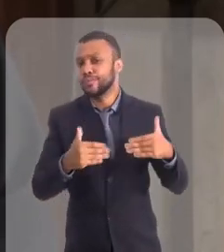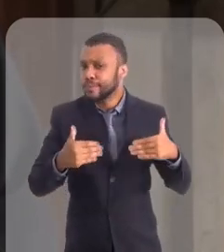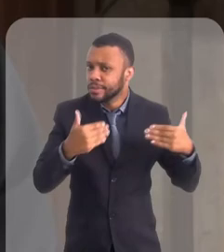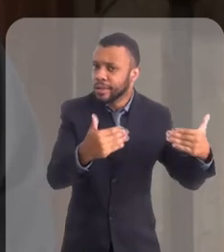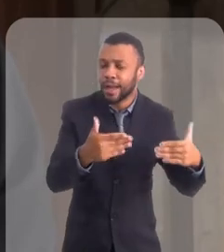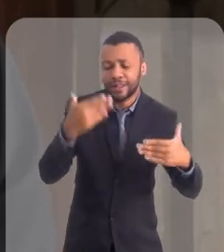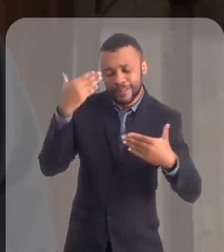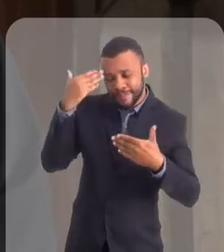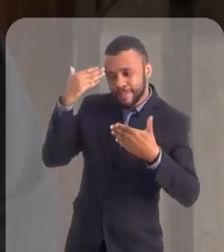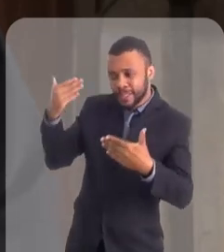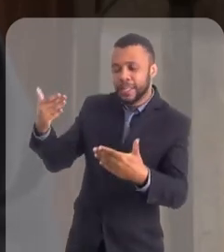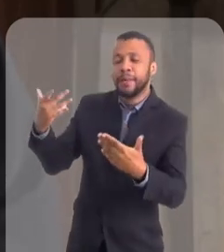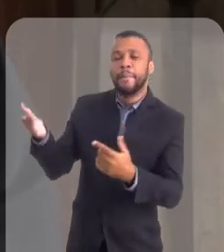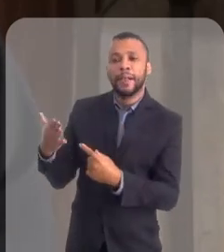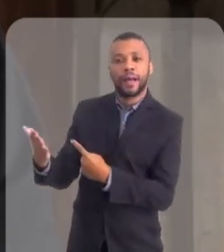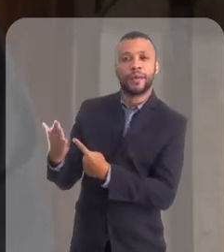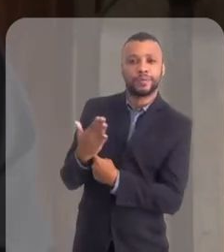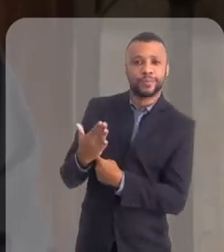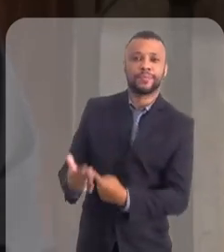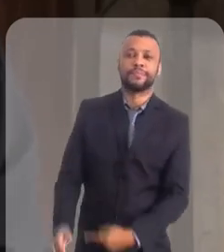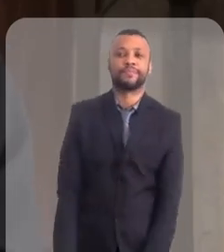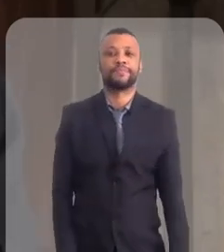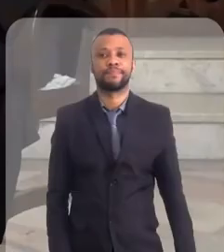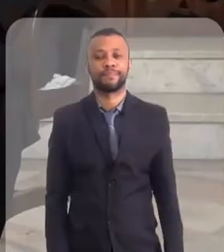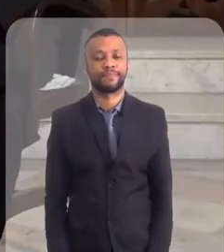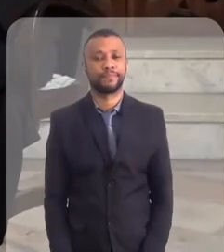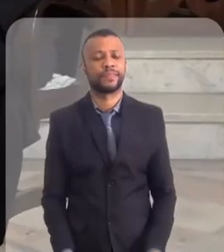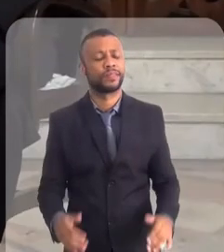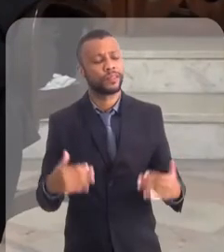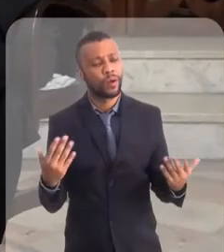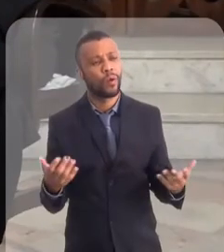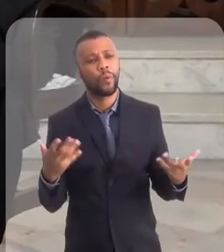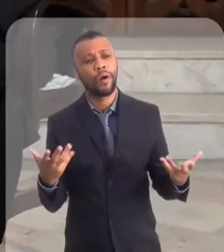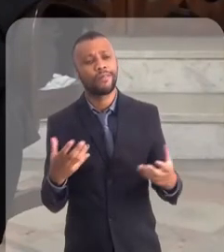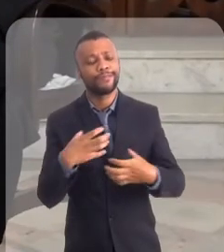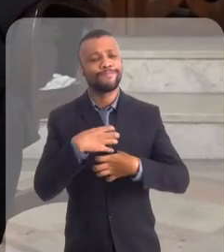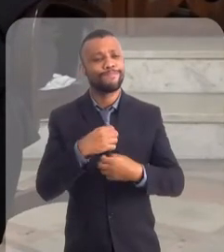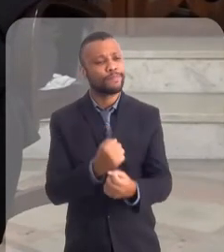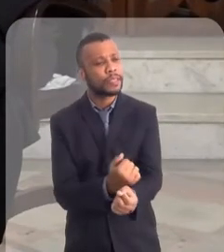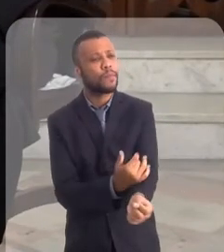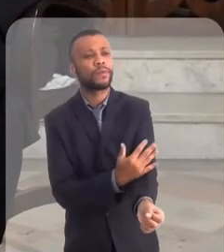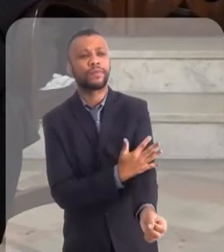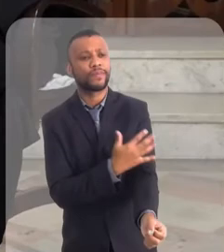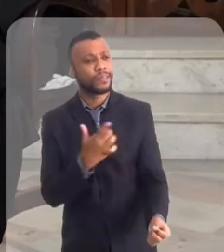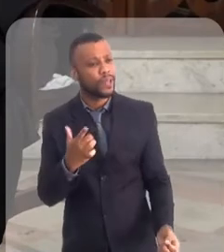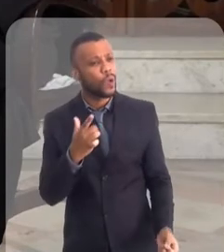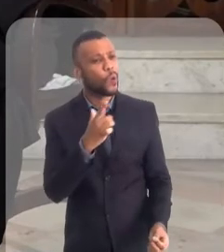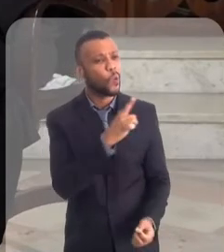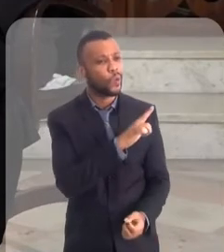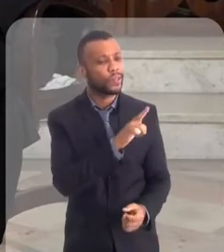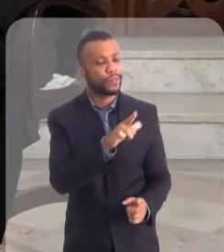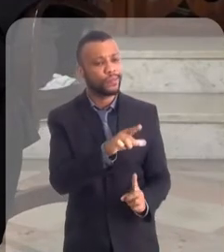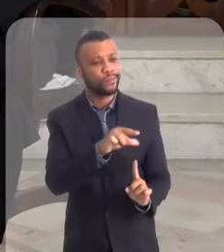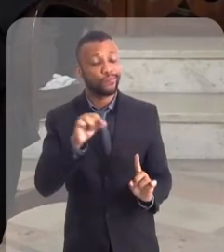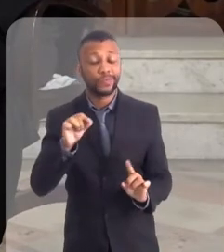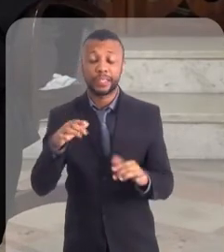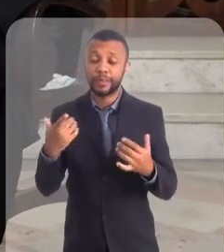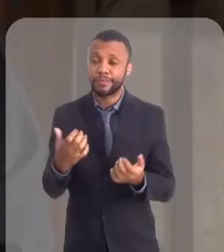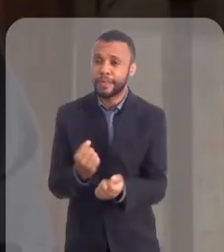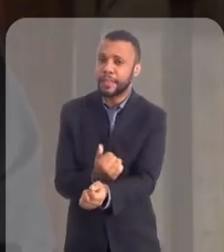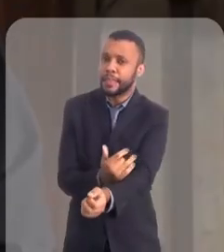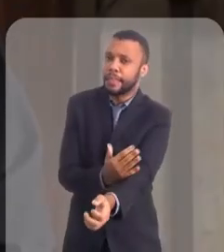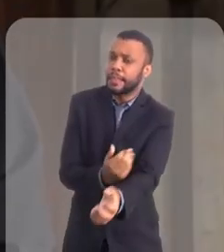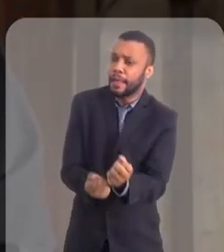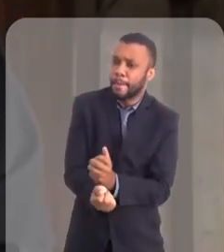grato a ela por esse auxílio que ela me dá, né? Qual foi a emoção de ser consagrado?